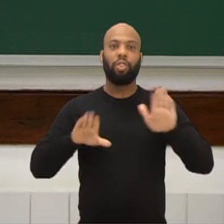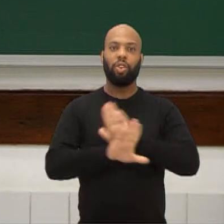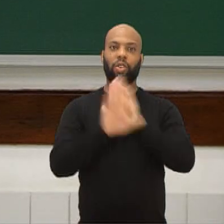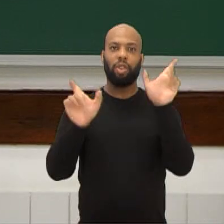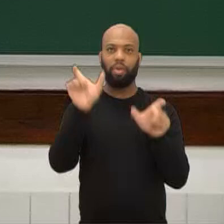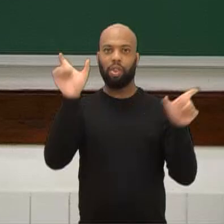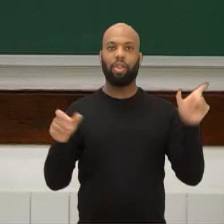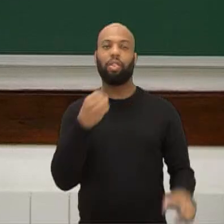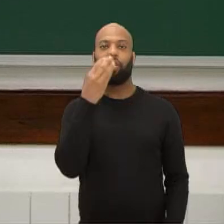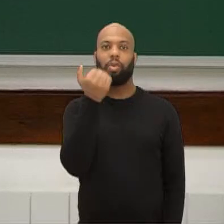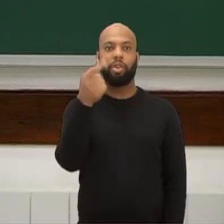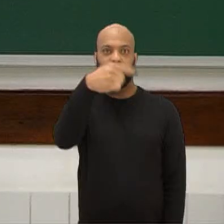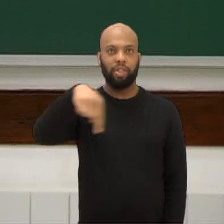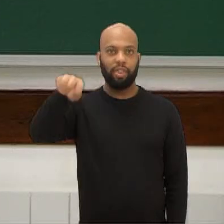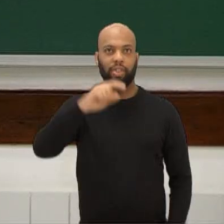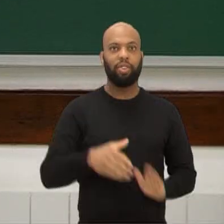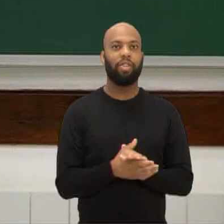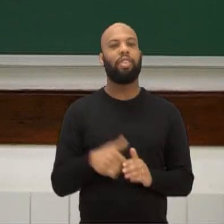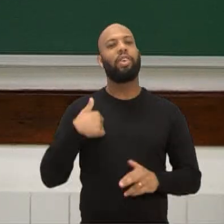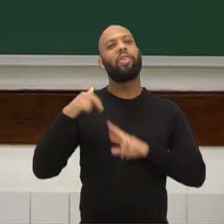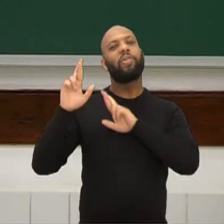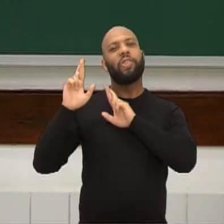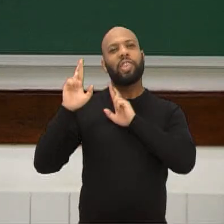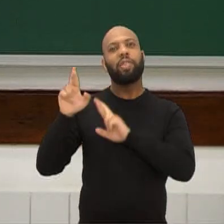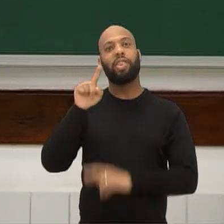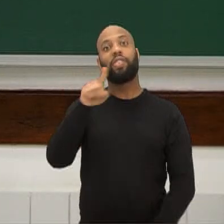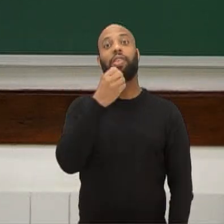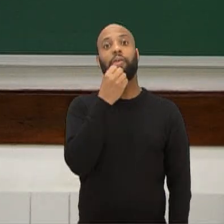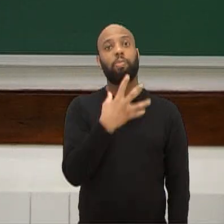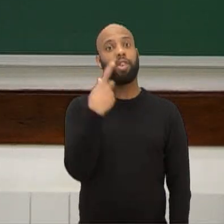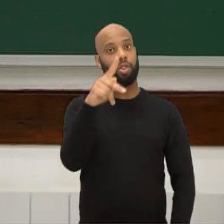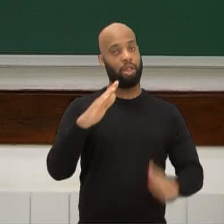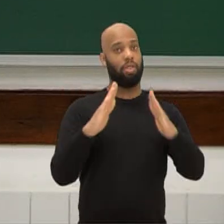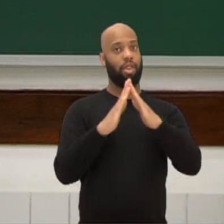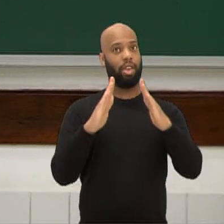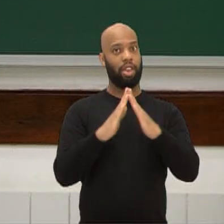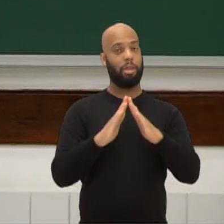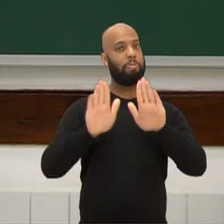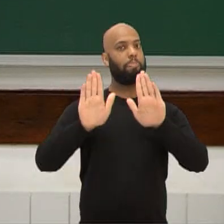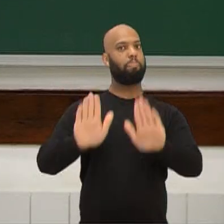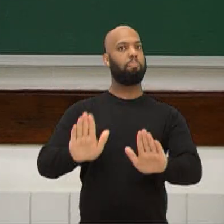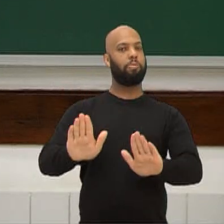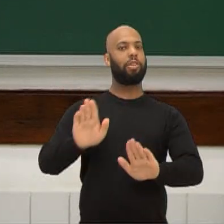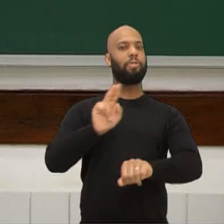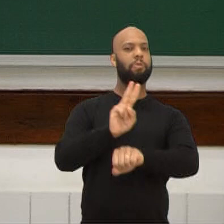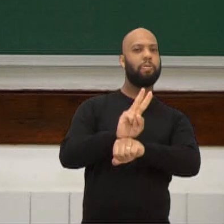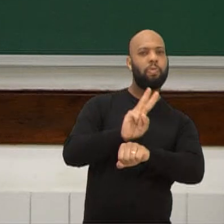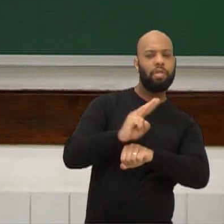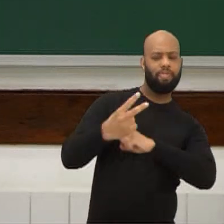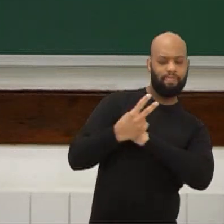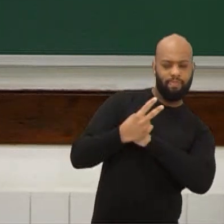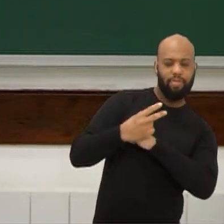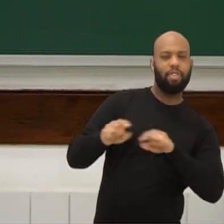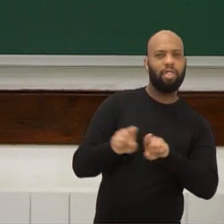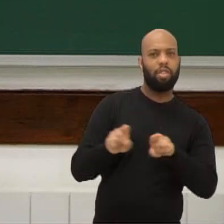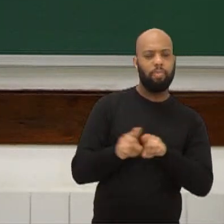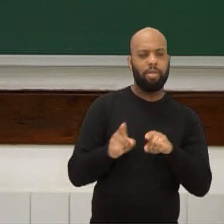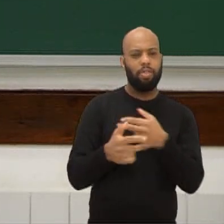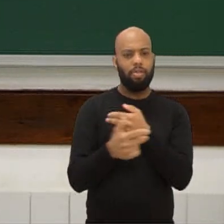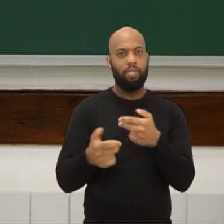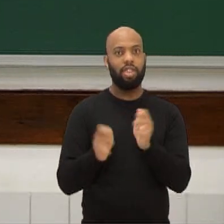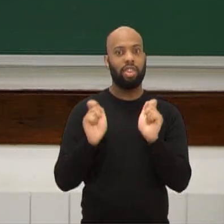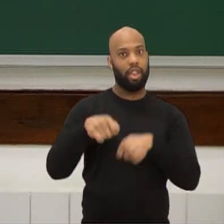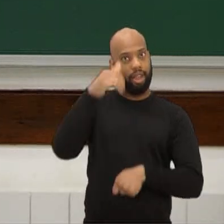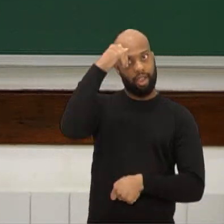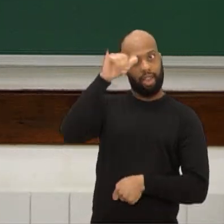Olá, turminha! Tudo bem com vocês? Espero que vocês estejam bem em casa, se cuidando, tomando todas as medidas possíveis